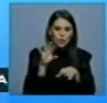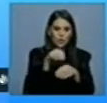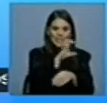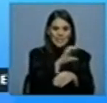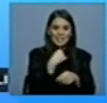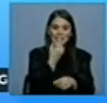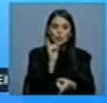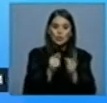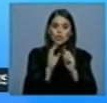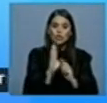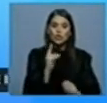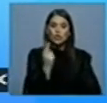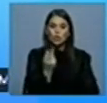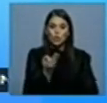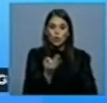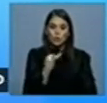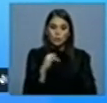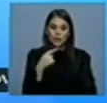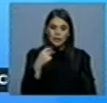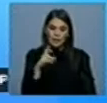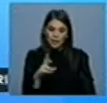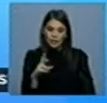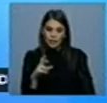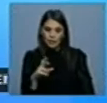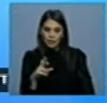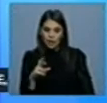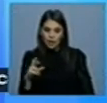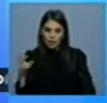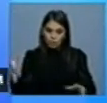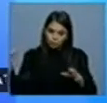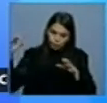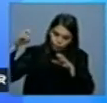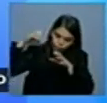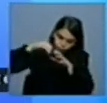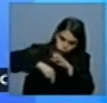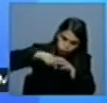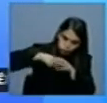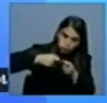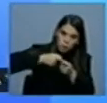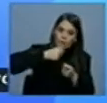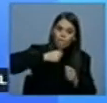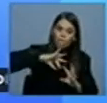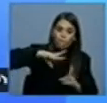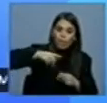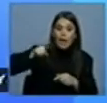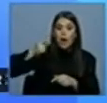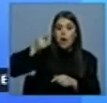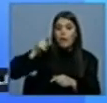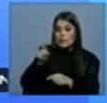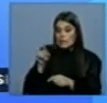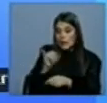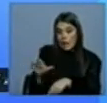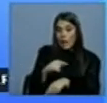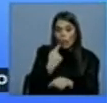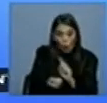que Júpiter migrou para dentro até à zona de Marte e depois regressou à sua posição atual, esta simulação diz precisamente o